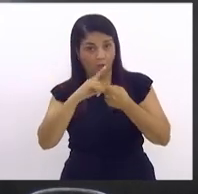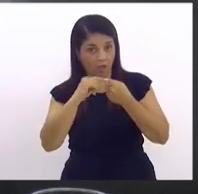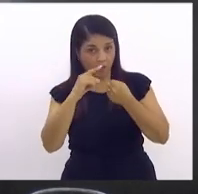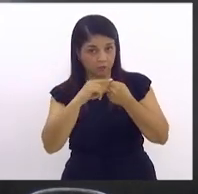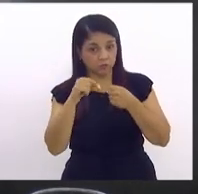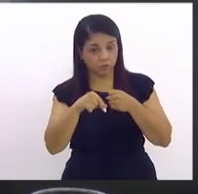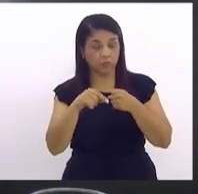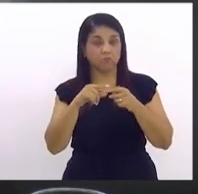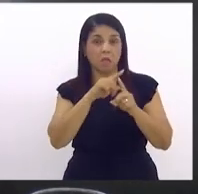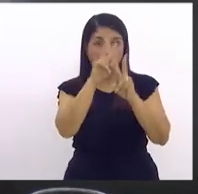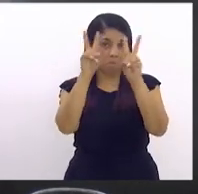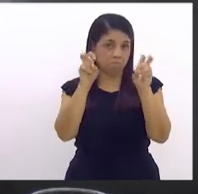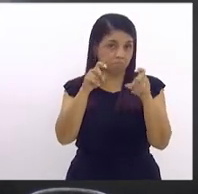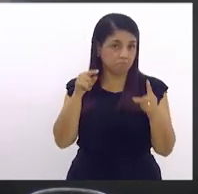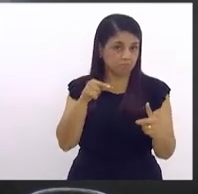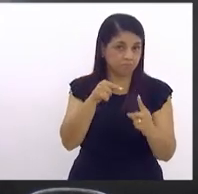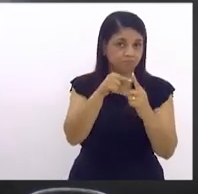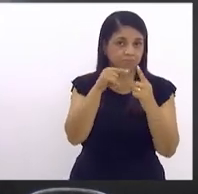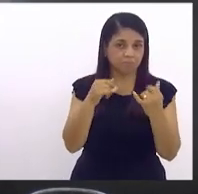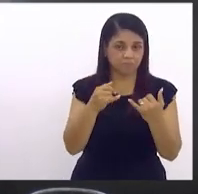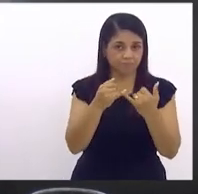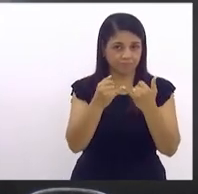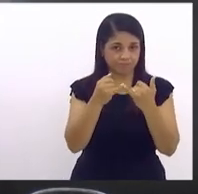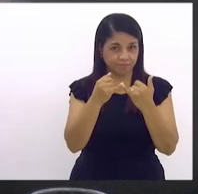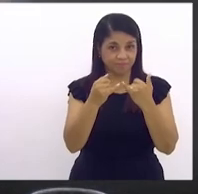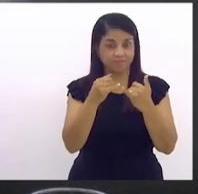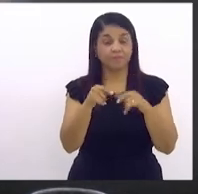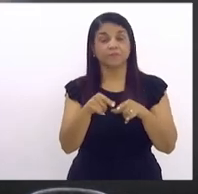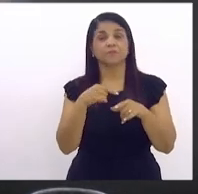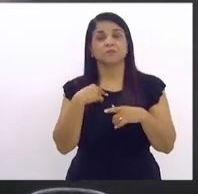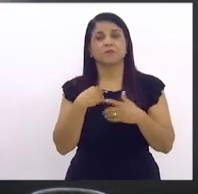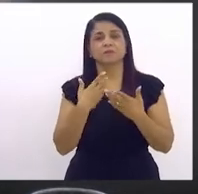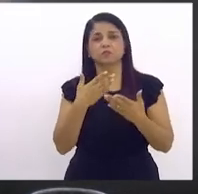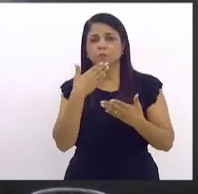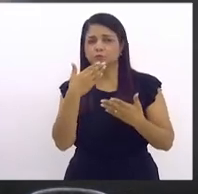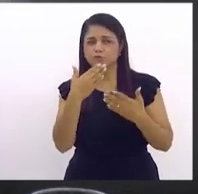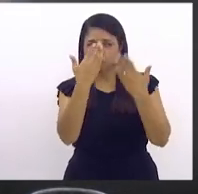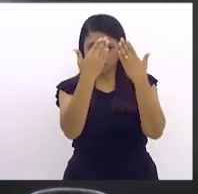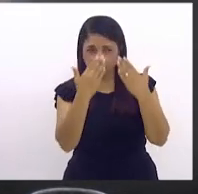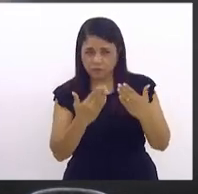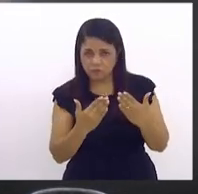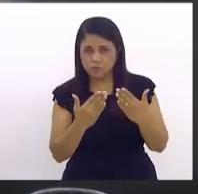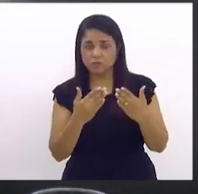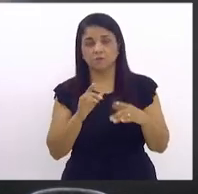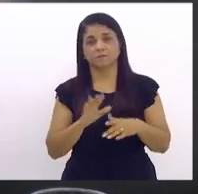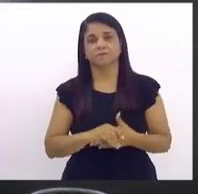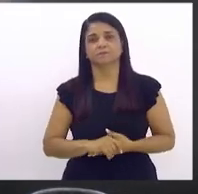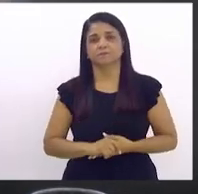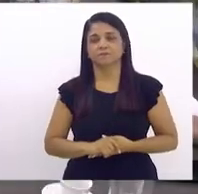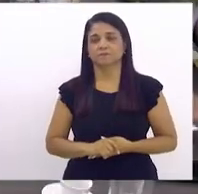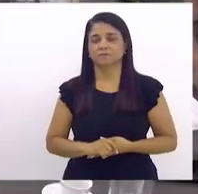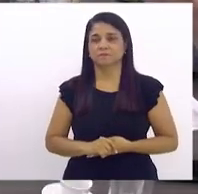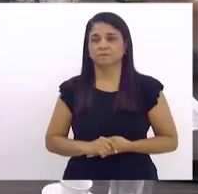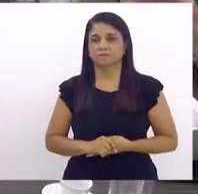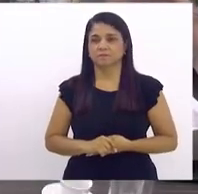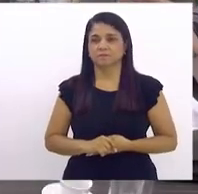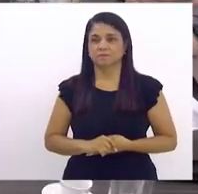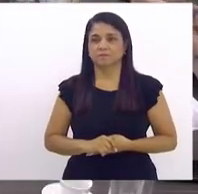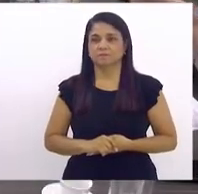sobre esse tópico. Então, diante disso, eu estou pedindo vista por uma sessão.